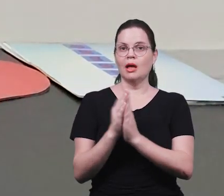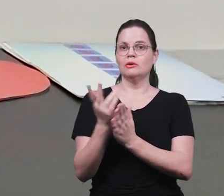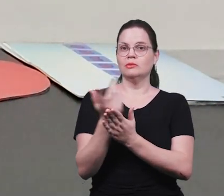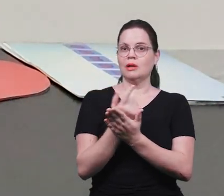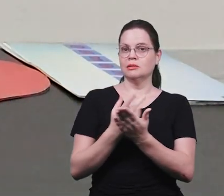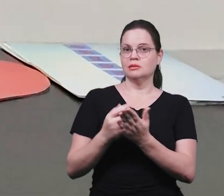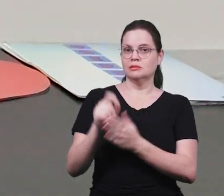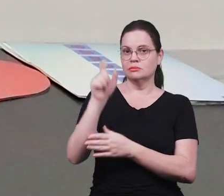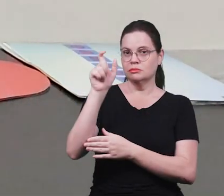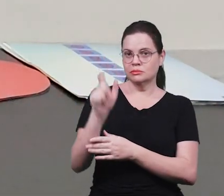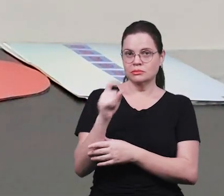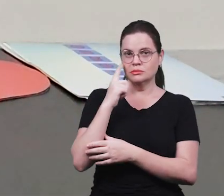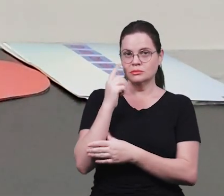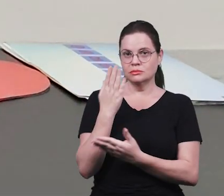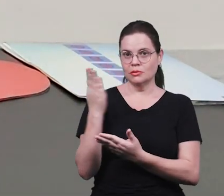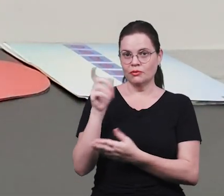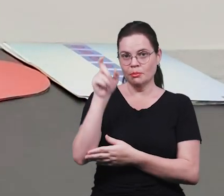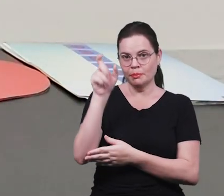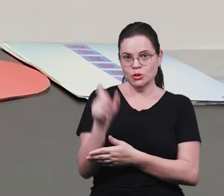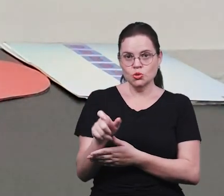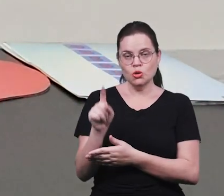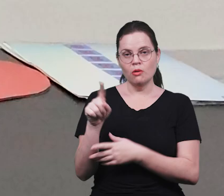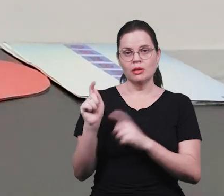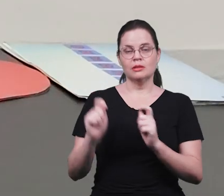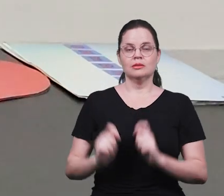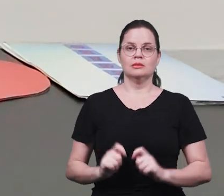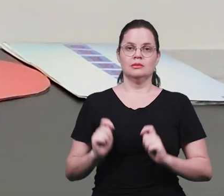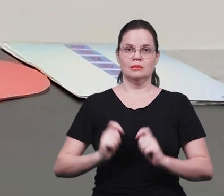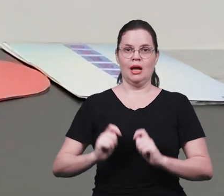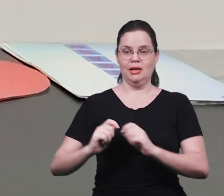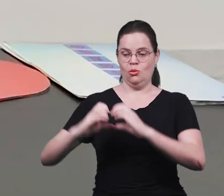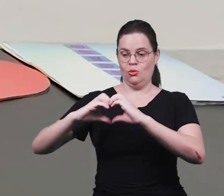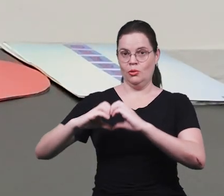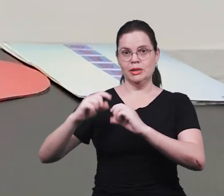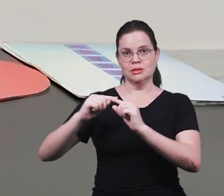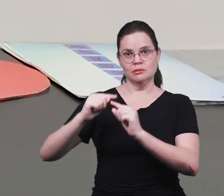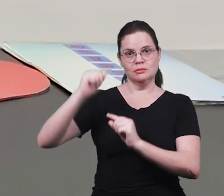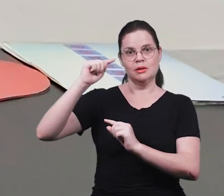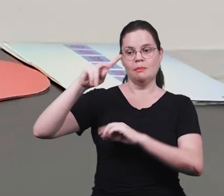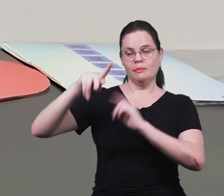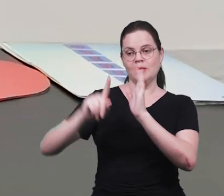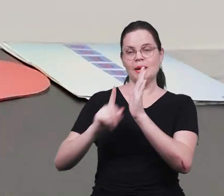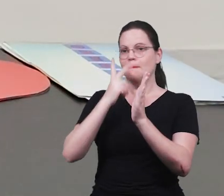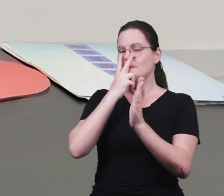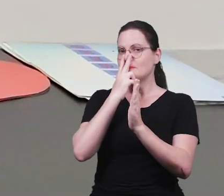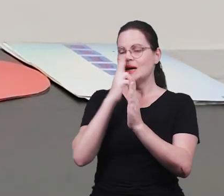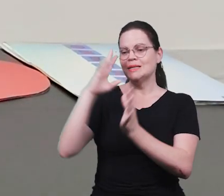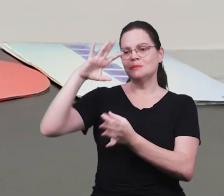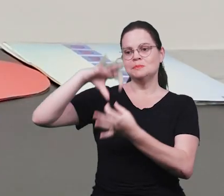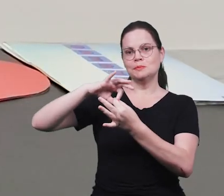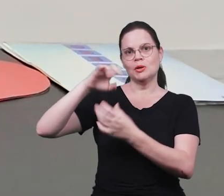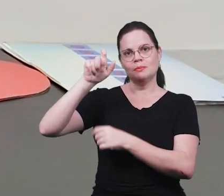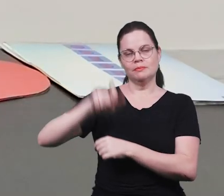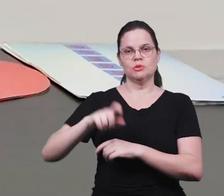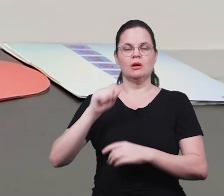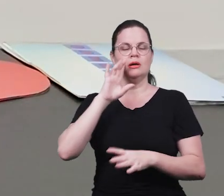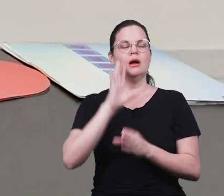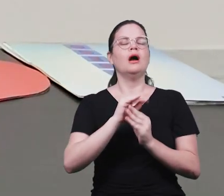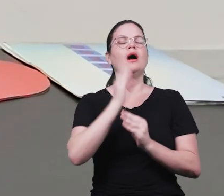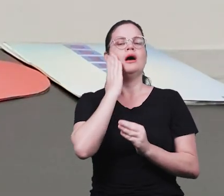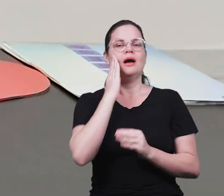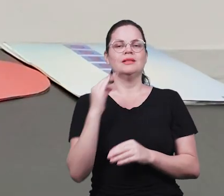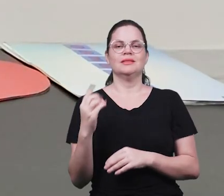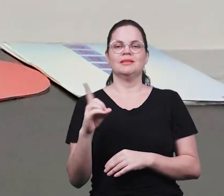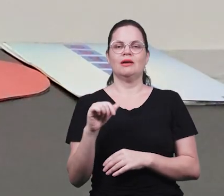pictograma indica que é uma pessoa, E esse coração é dessa pessoa, então ele